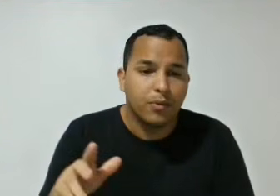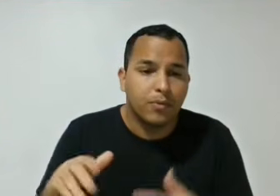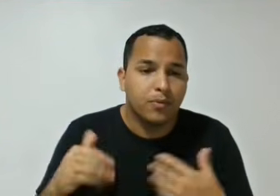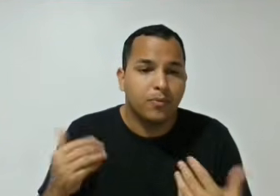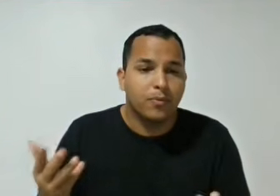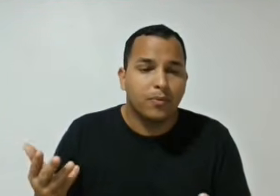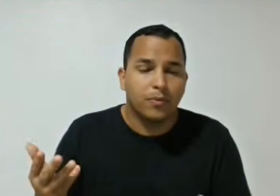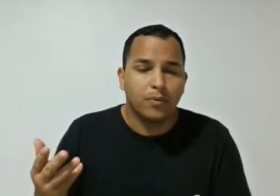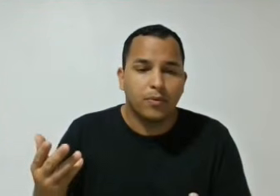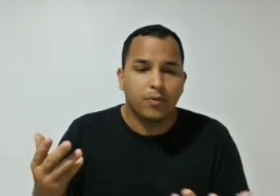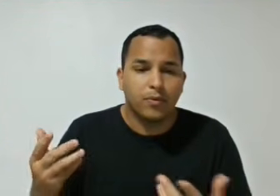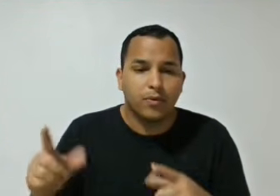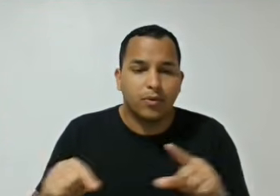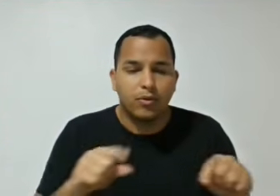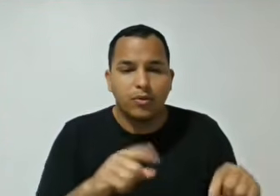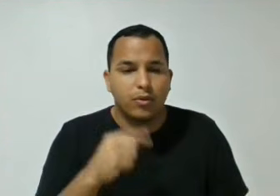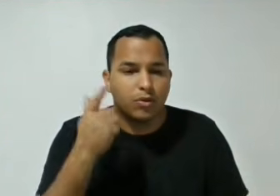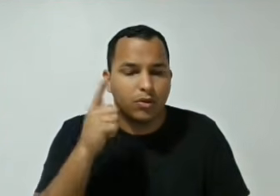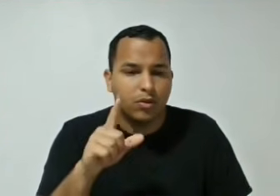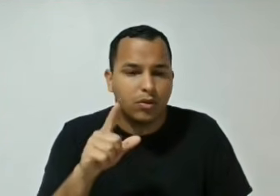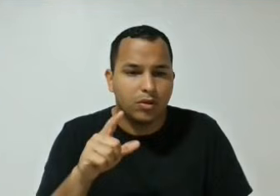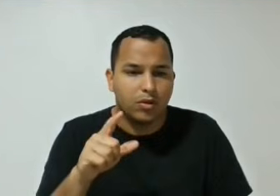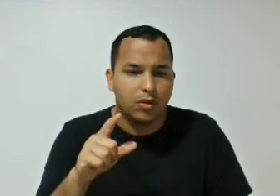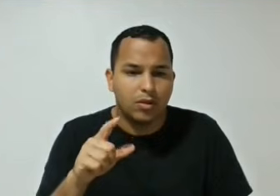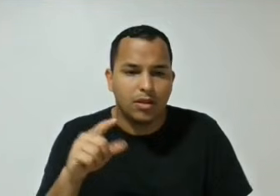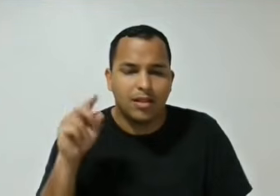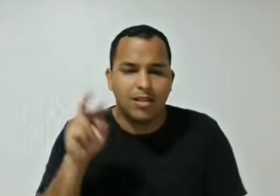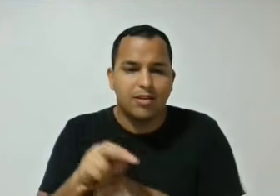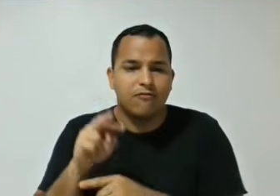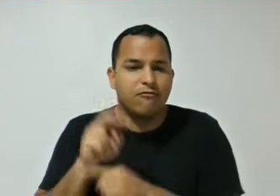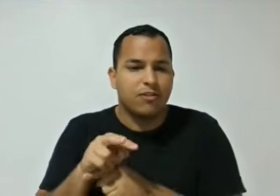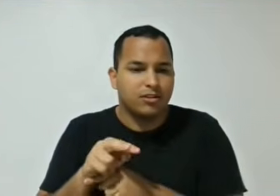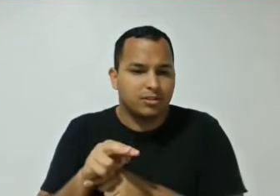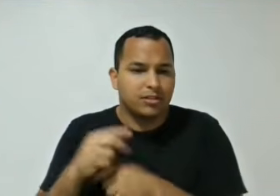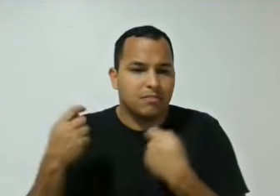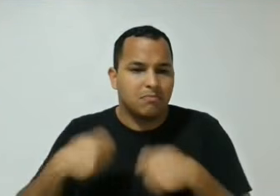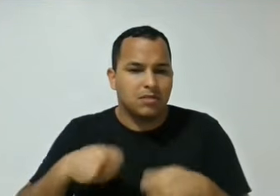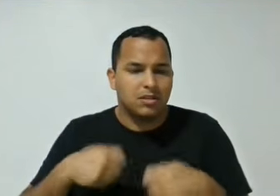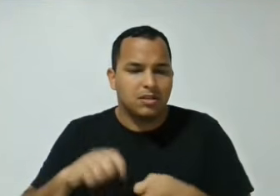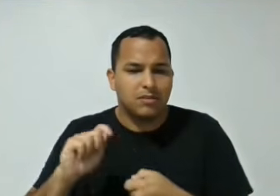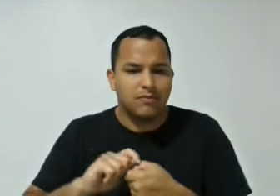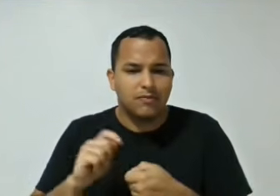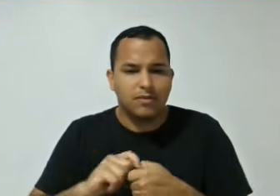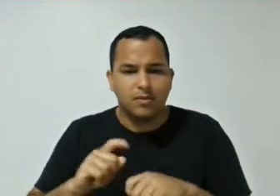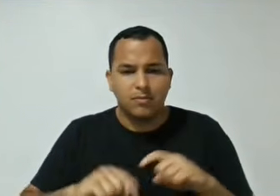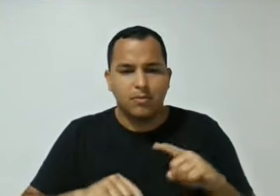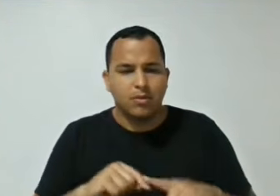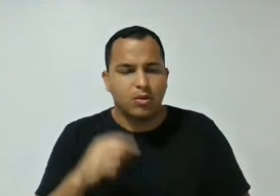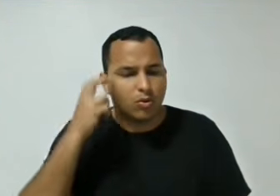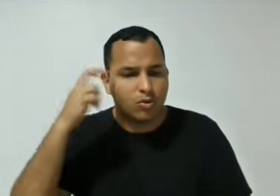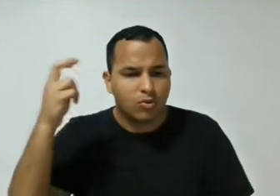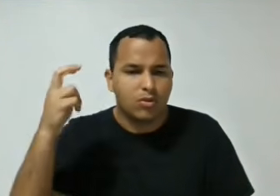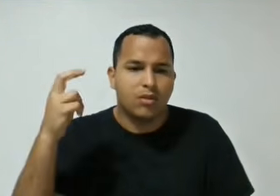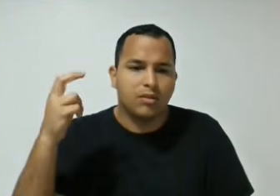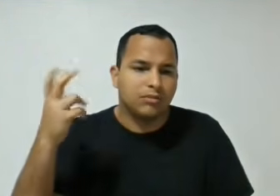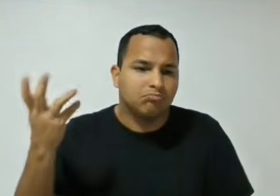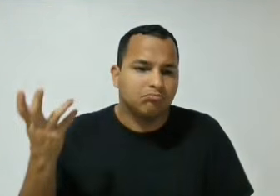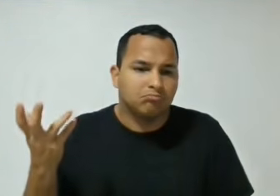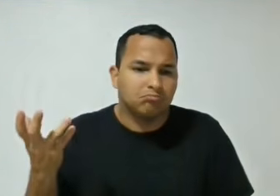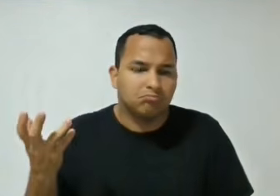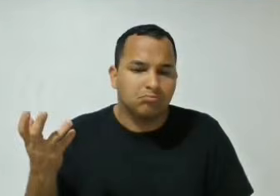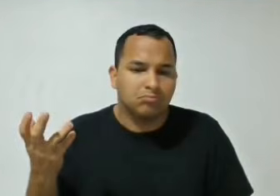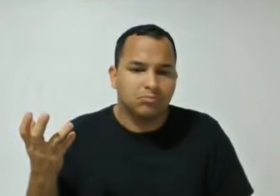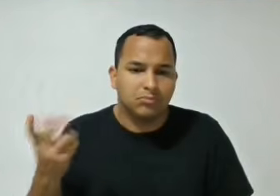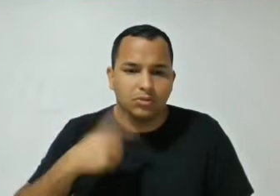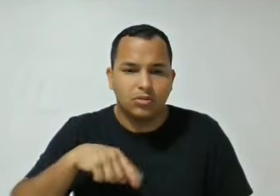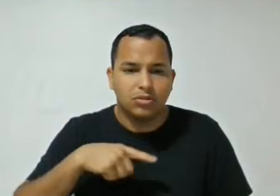brigas? Essas defesas que a gente precisa fazer do nosso equipamento cultural e buscar novos pensamentos. A gente está